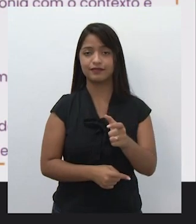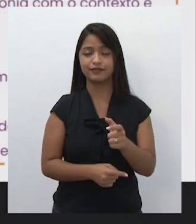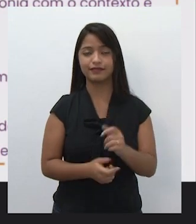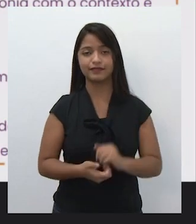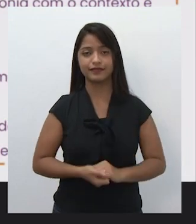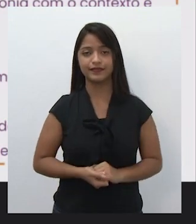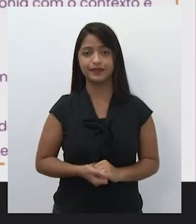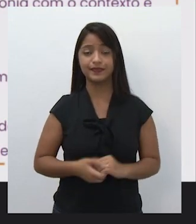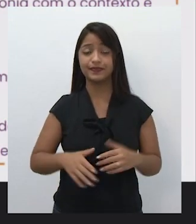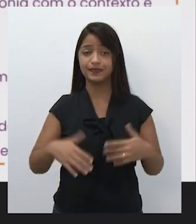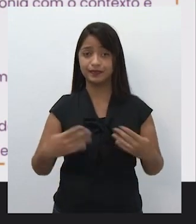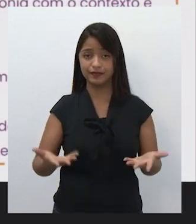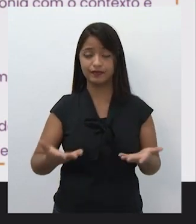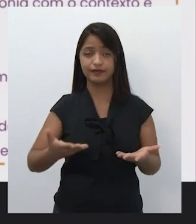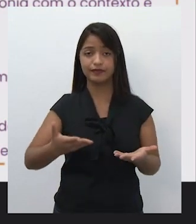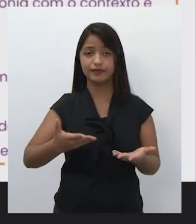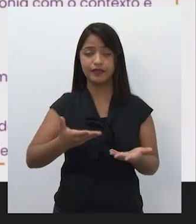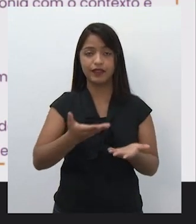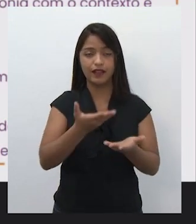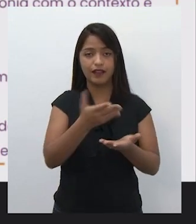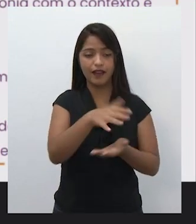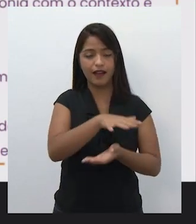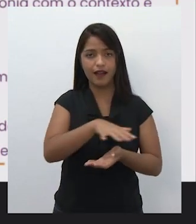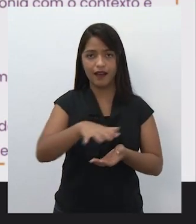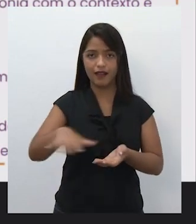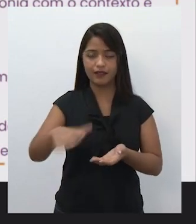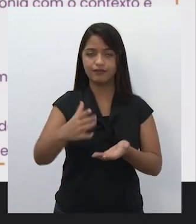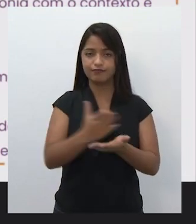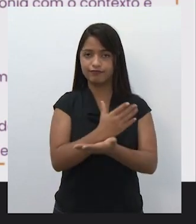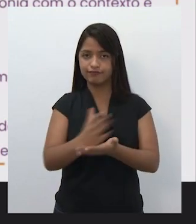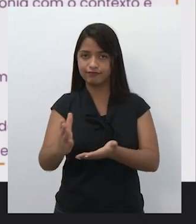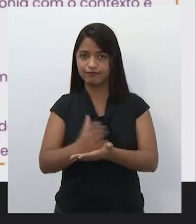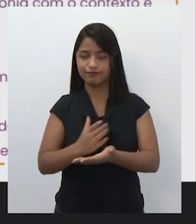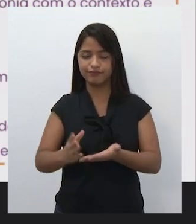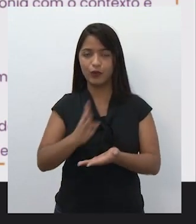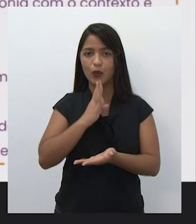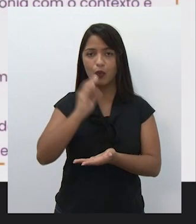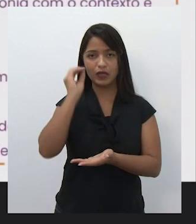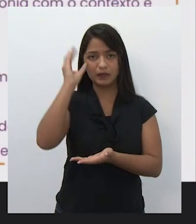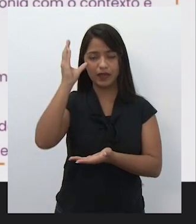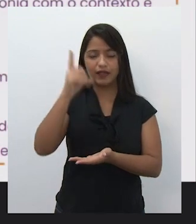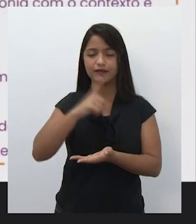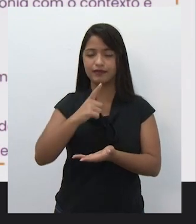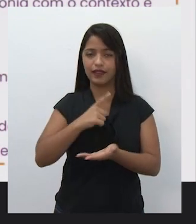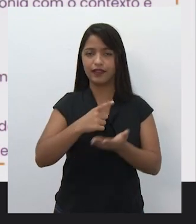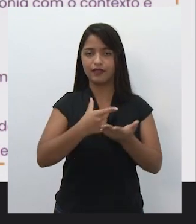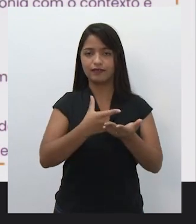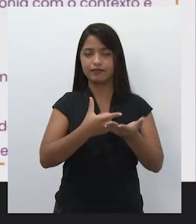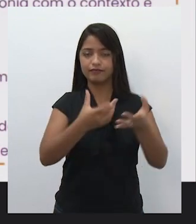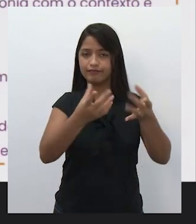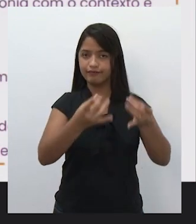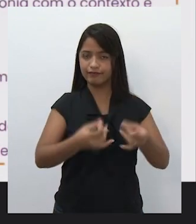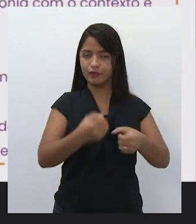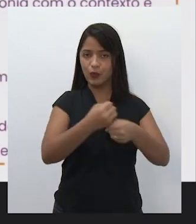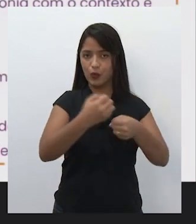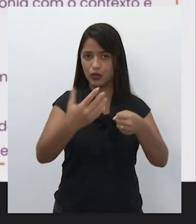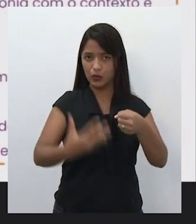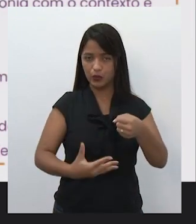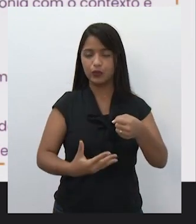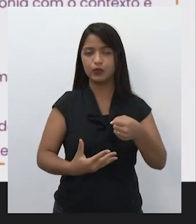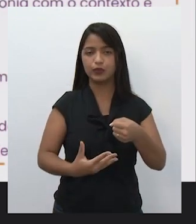nos itinerários formativos da área de conhecimento, essa ampliação,